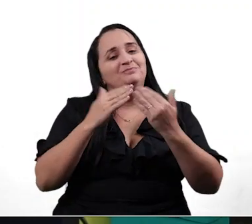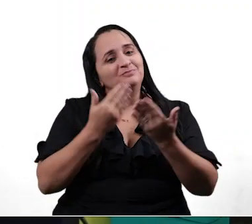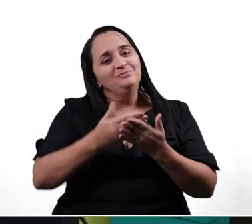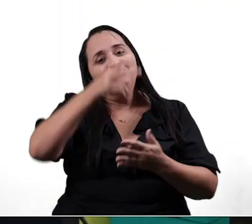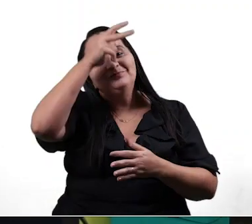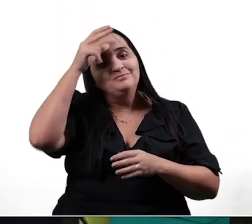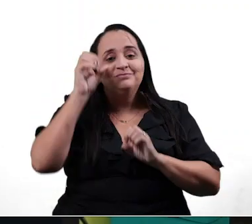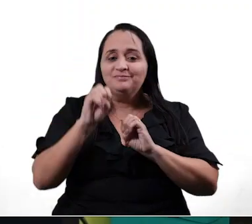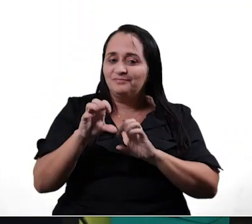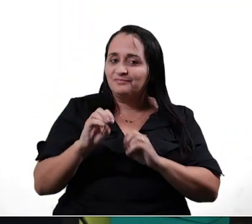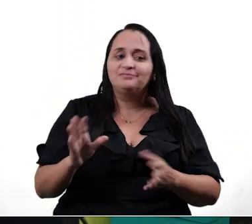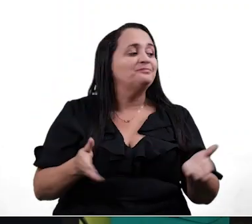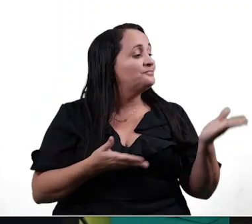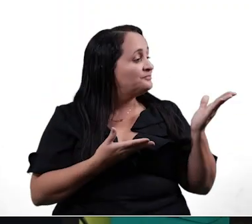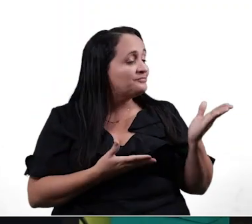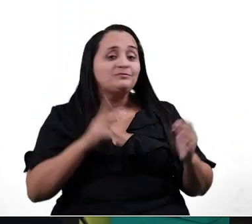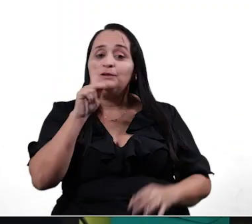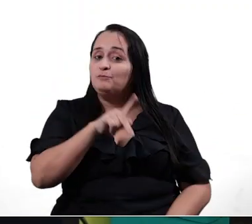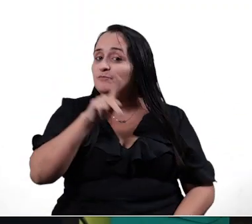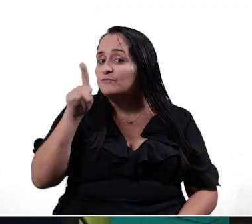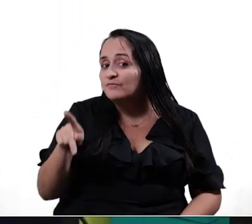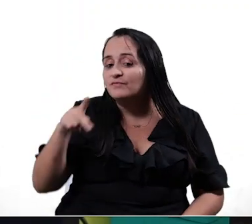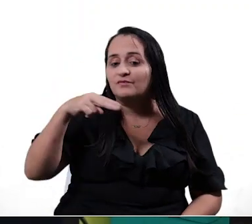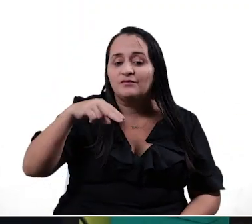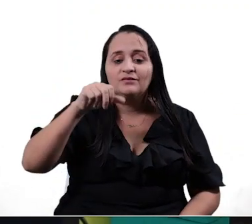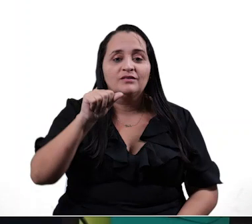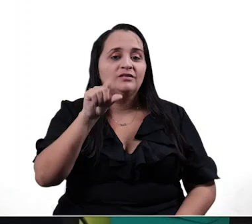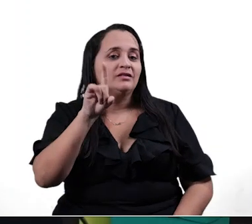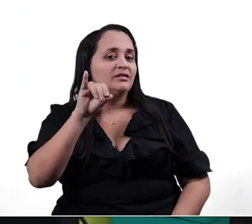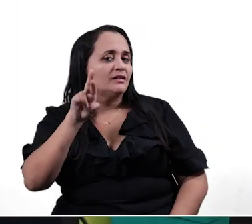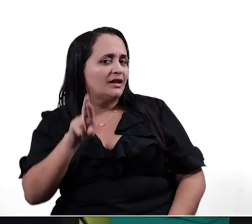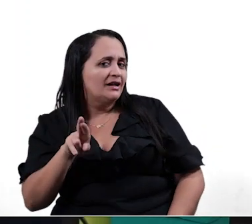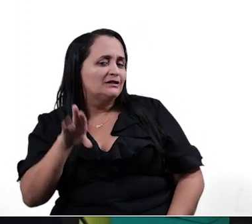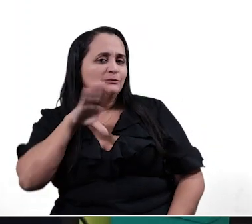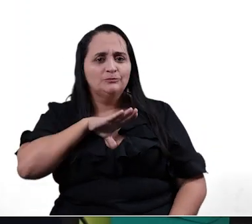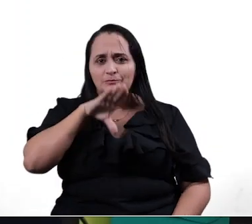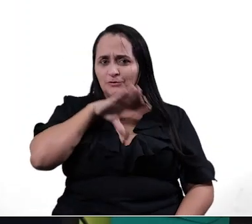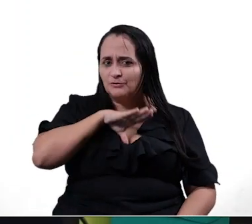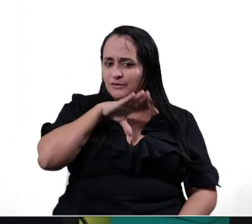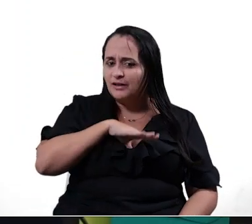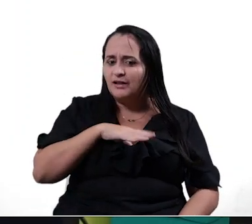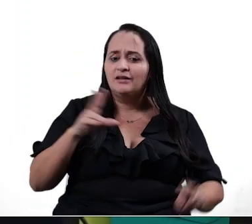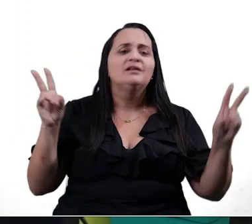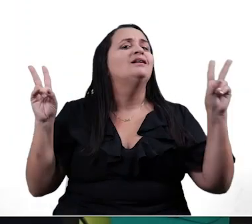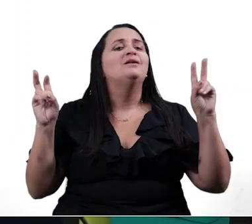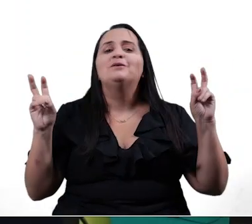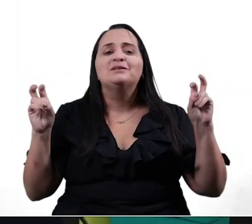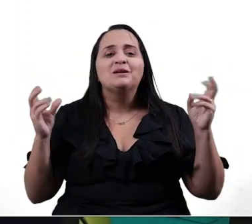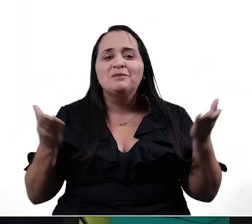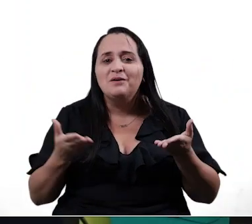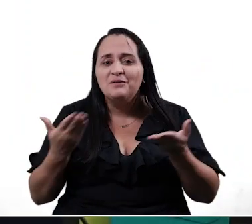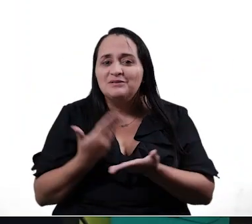aqui com a professora Nadir Martins, de Língua Portuguesa, e ela vai falar agora para a gente o tema da nossa aula, não